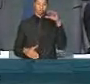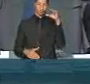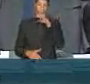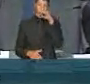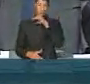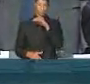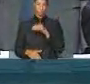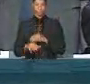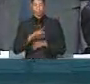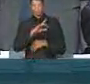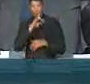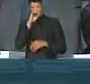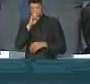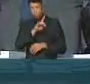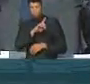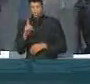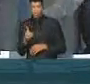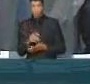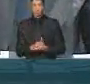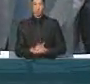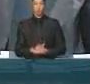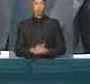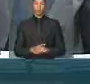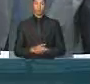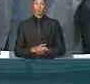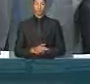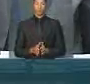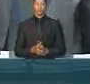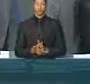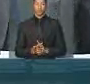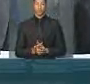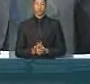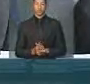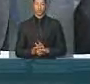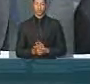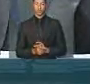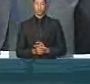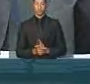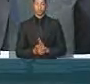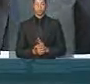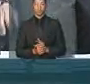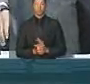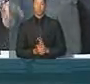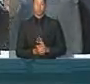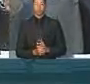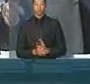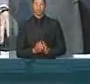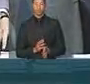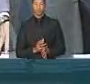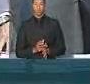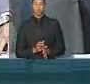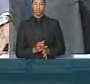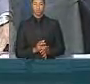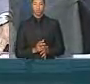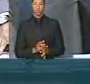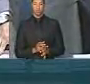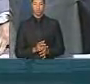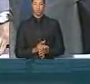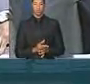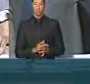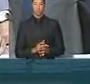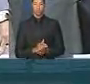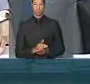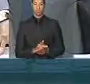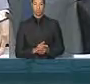imediatamente a ordem do dia podemos iniciar a discussão da matéria presidente imediatamente com a ordem do dia senhor presidente